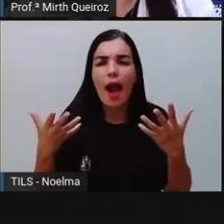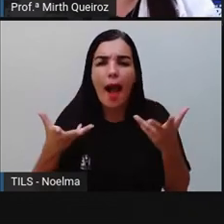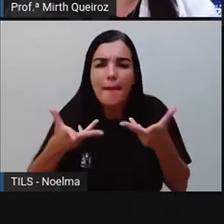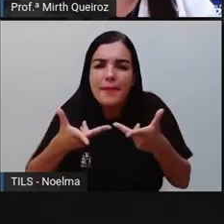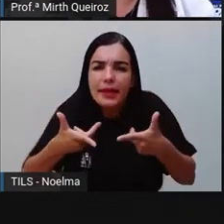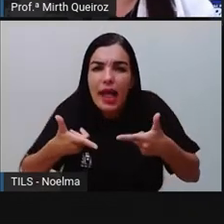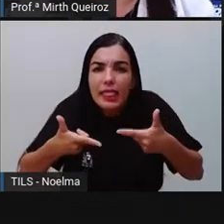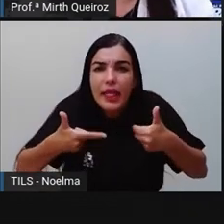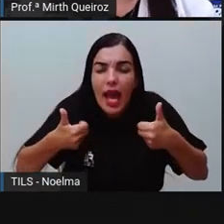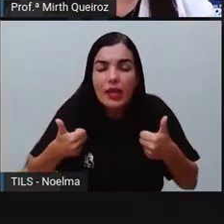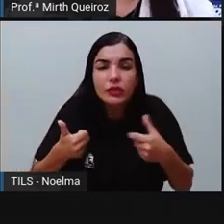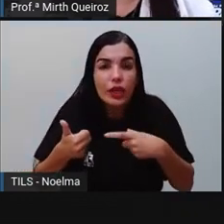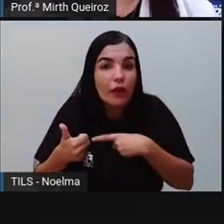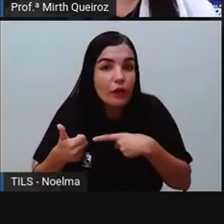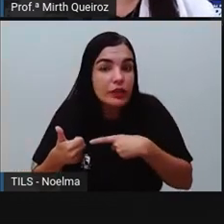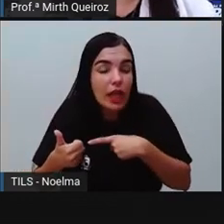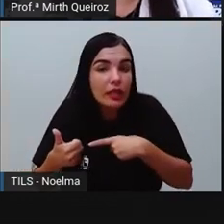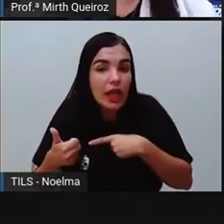habilidade essa atividade aí